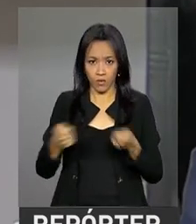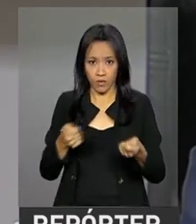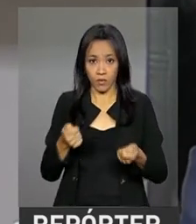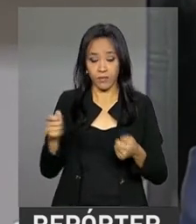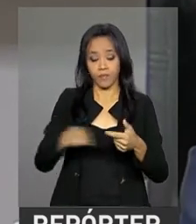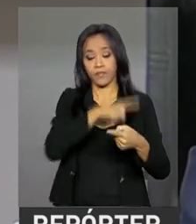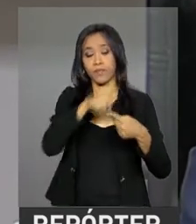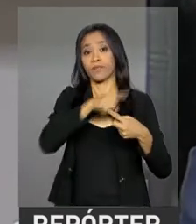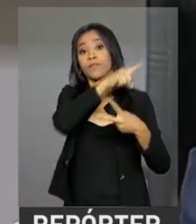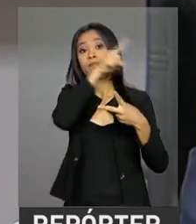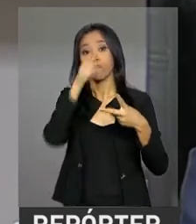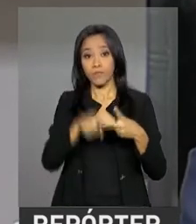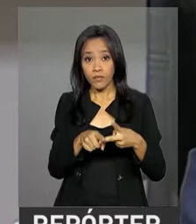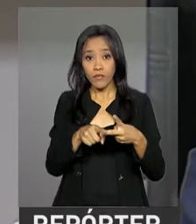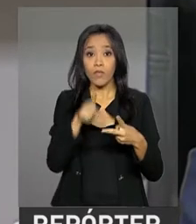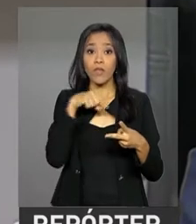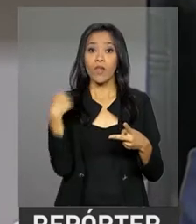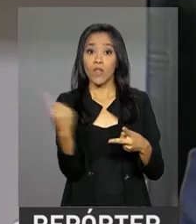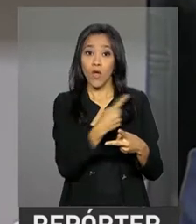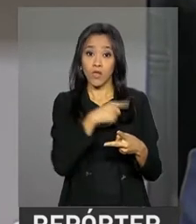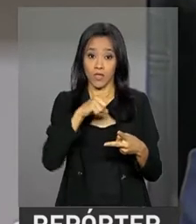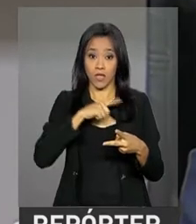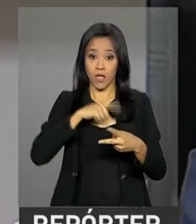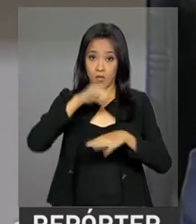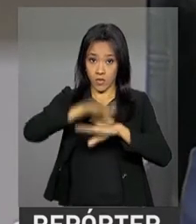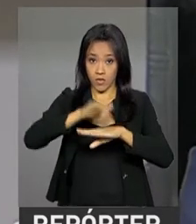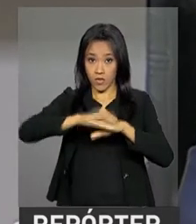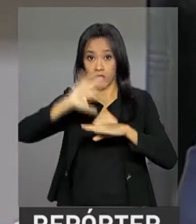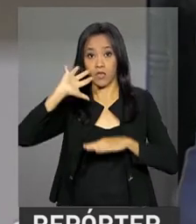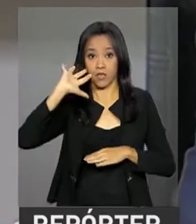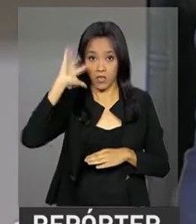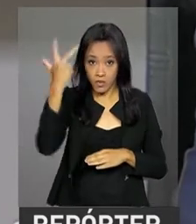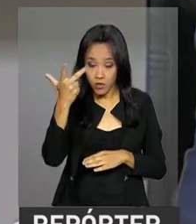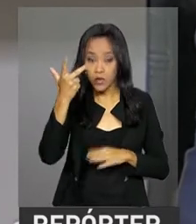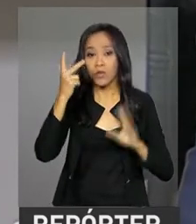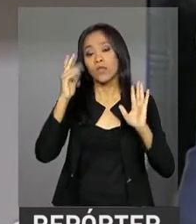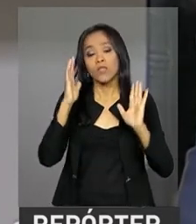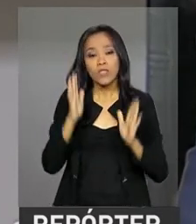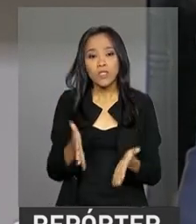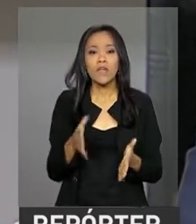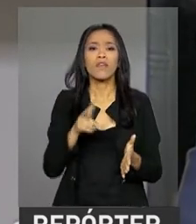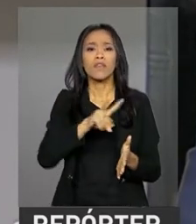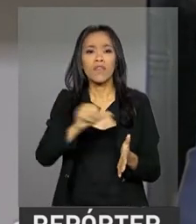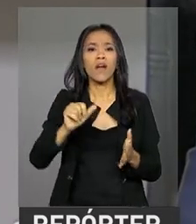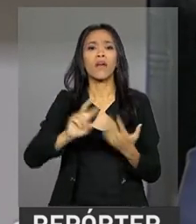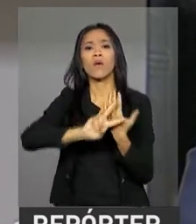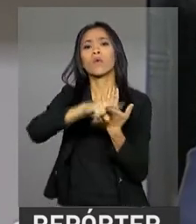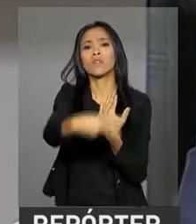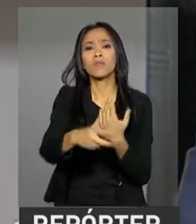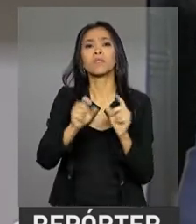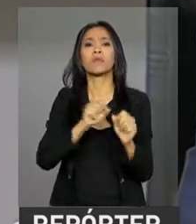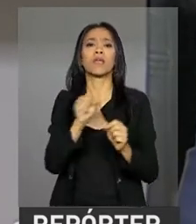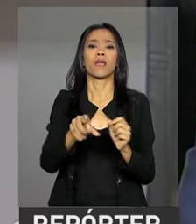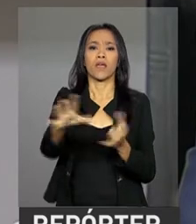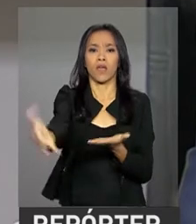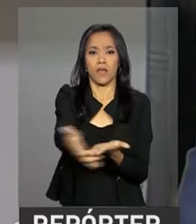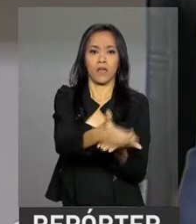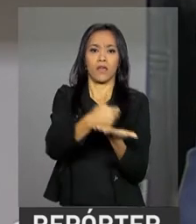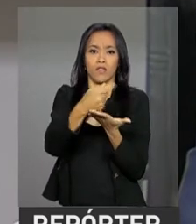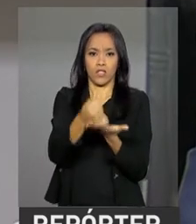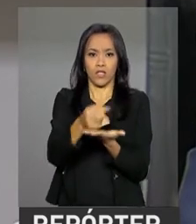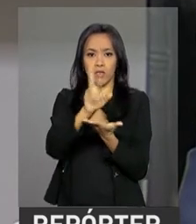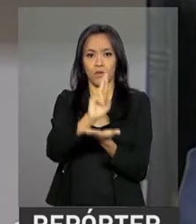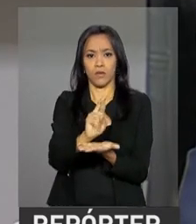Segundo, nós temos essas decisões judiciais que gerarão receita adicional ao